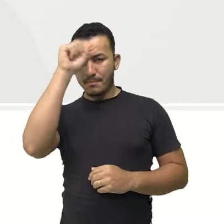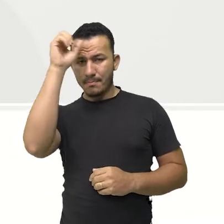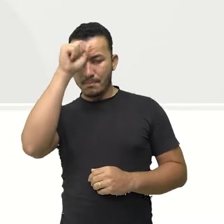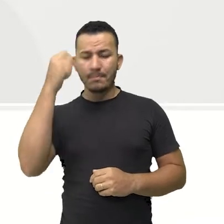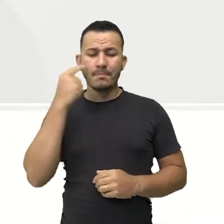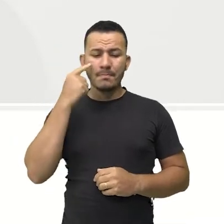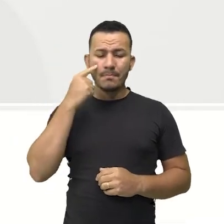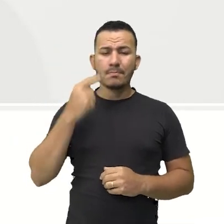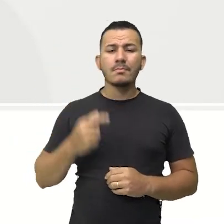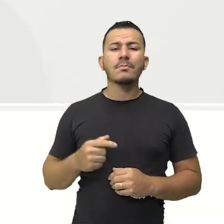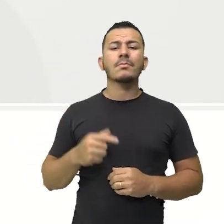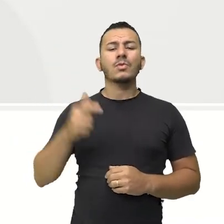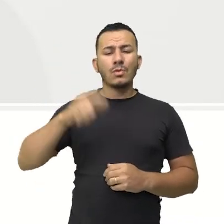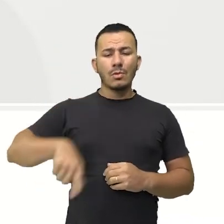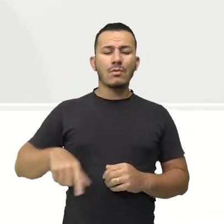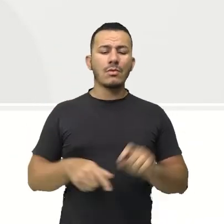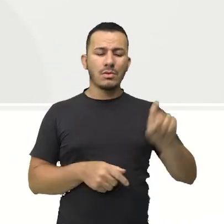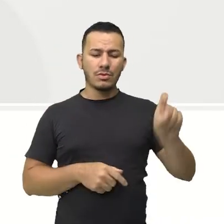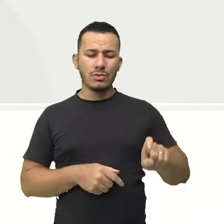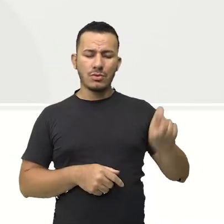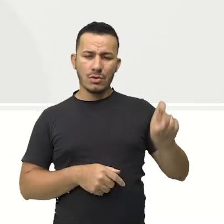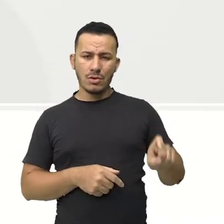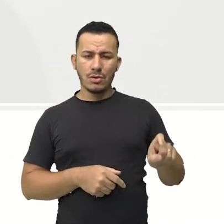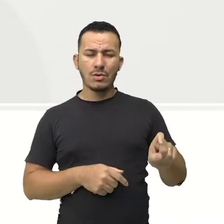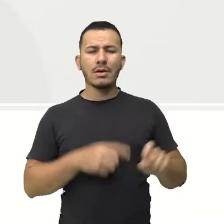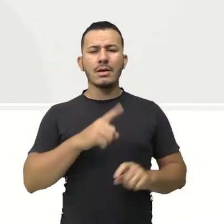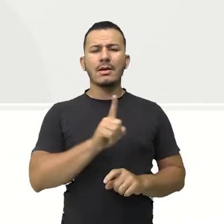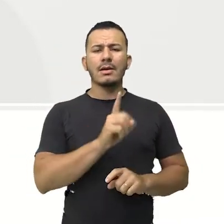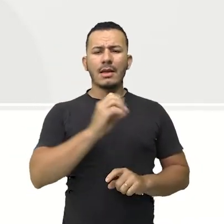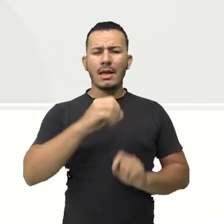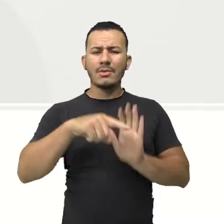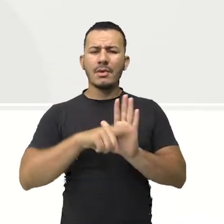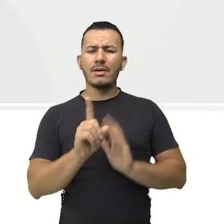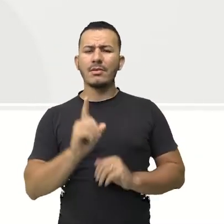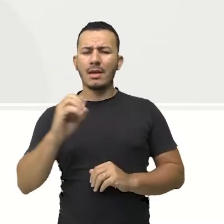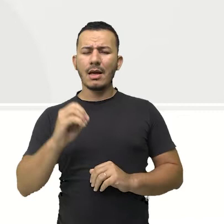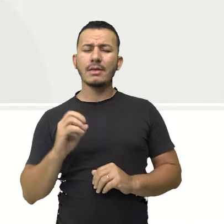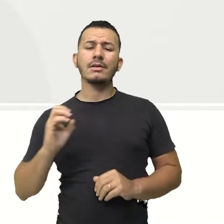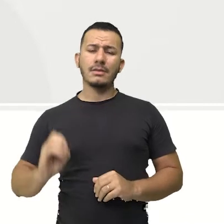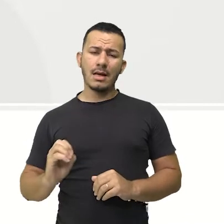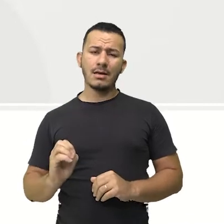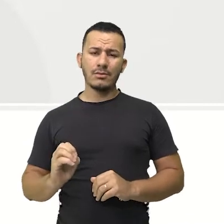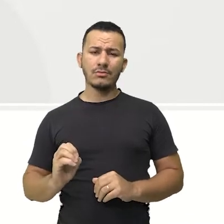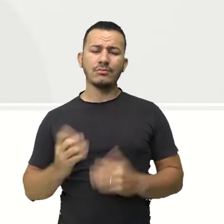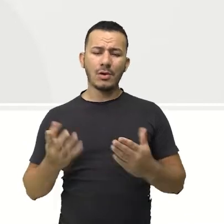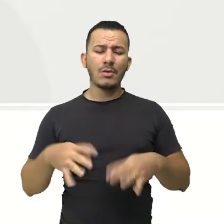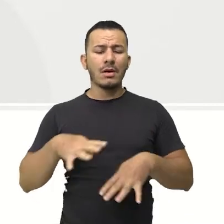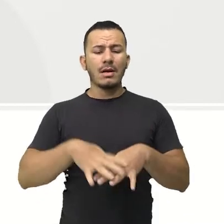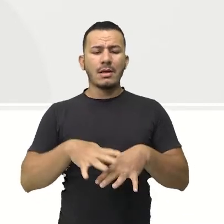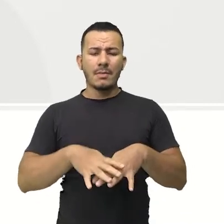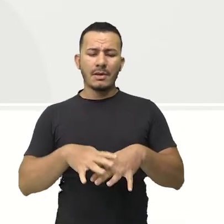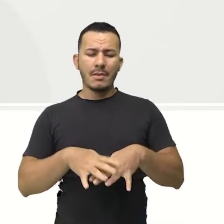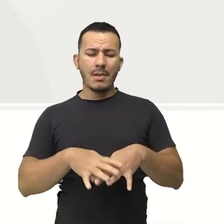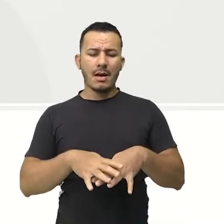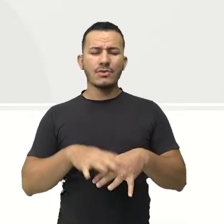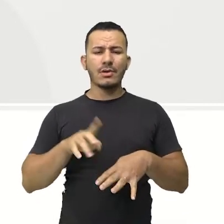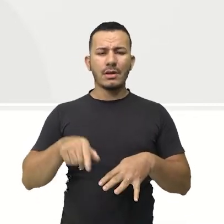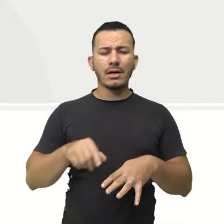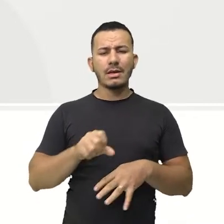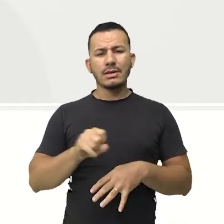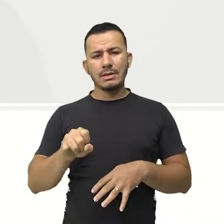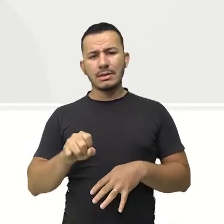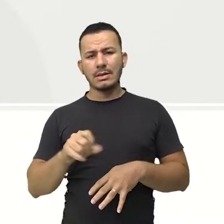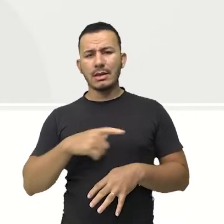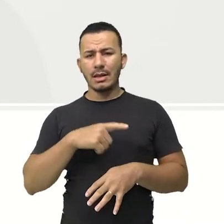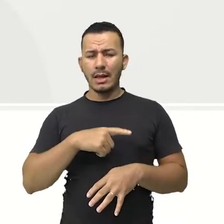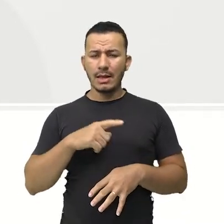ó, acompanha só comigo. X, quanto é 10 menos 10? É zero. A gente costuma em matemática dizer assim, ó. Se